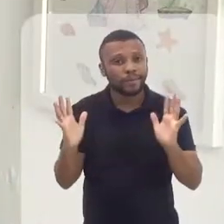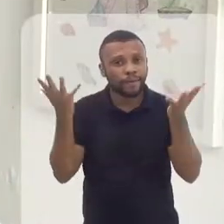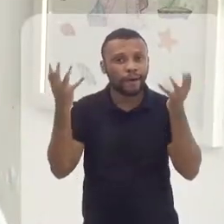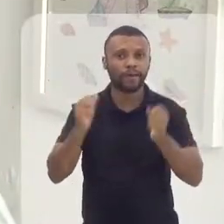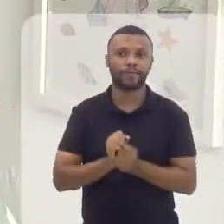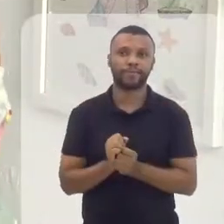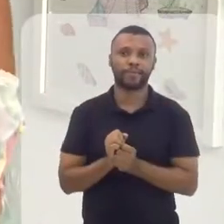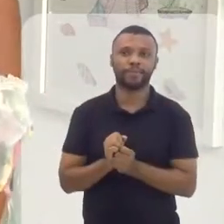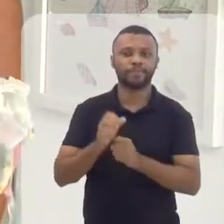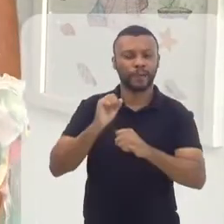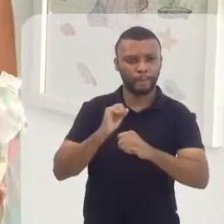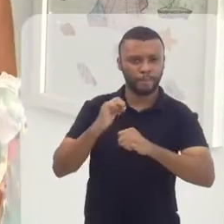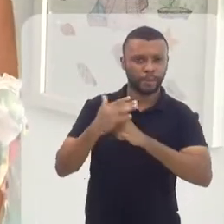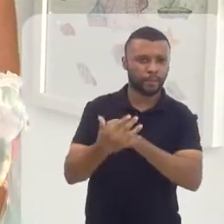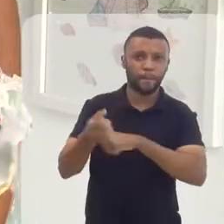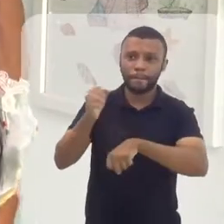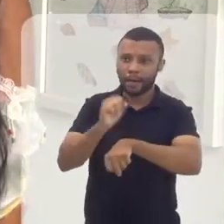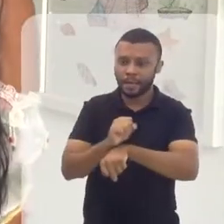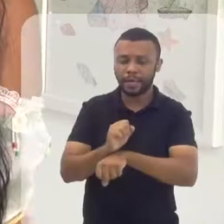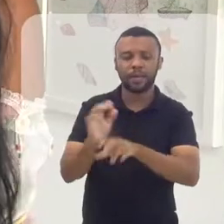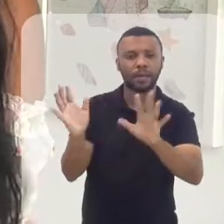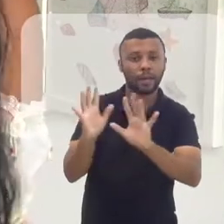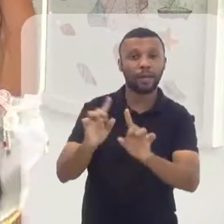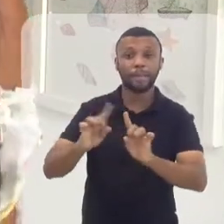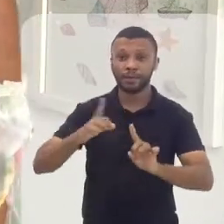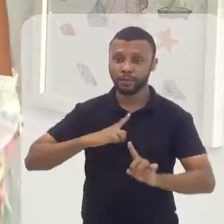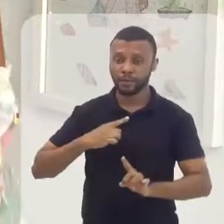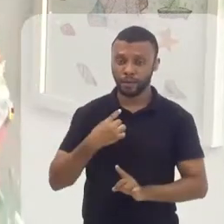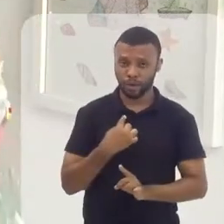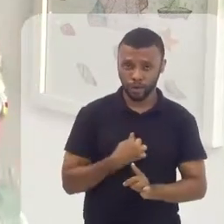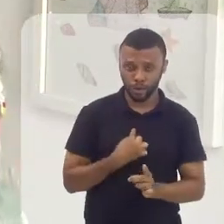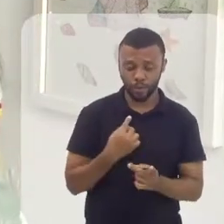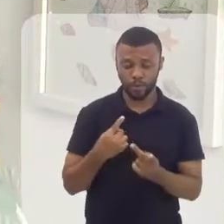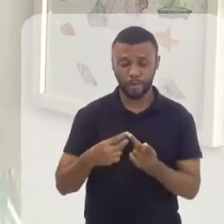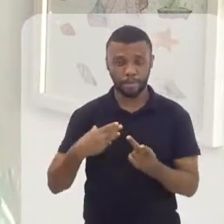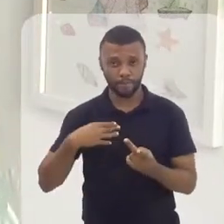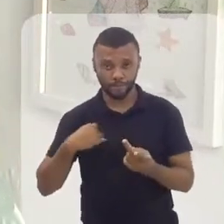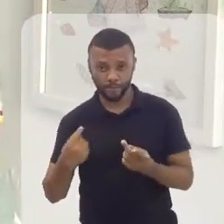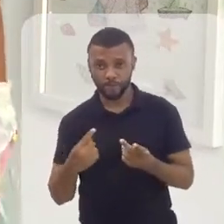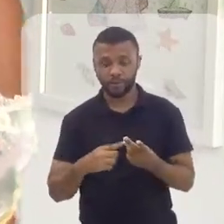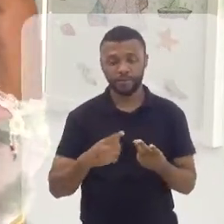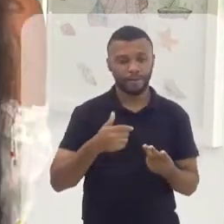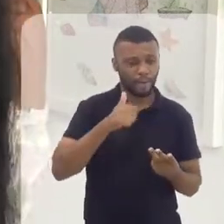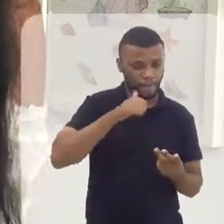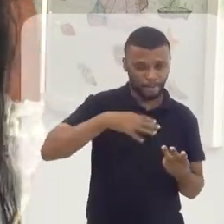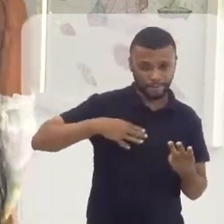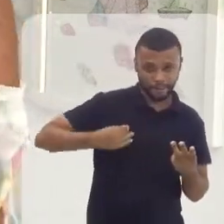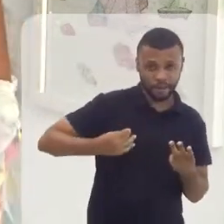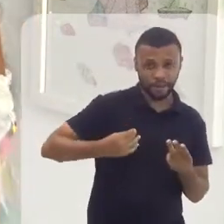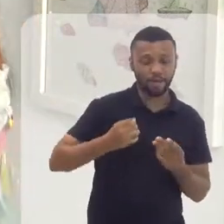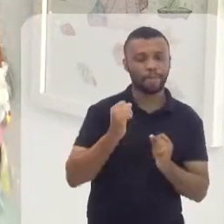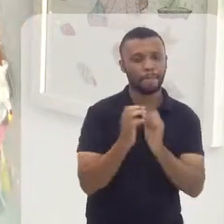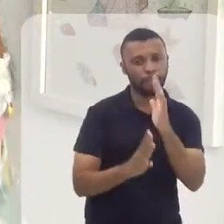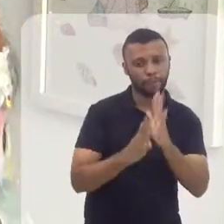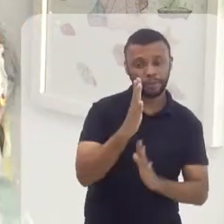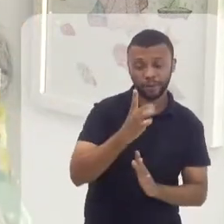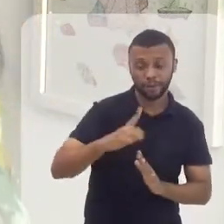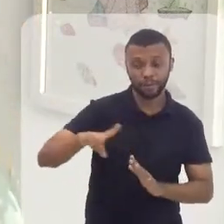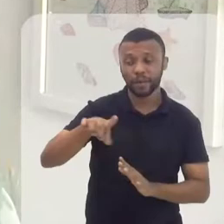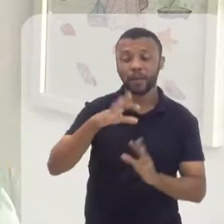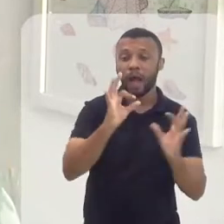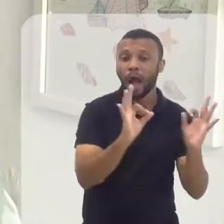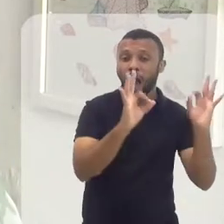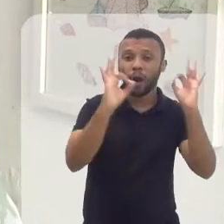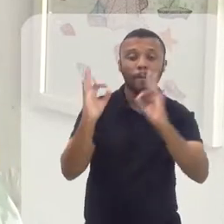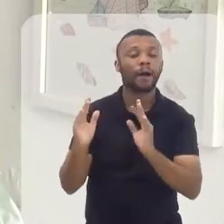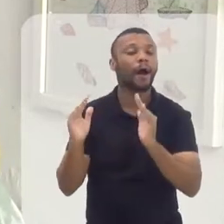anos. Pandemia, parei, não deixei gente, mas tinha eu, meu filho, minha filha, fazia uma fogueira da lua cheia. E o pessoal